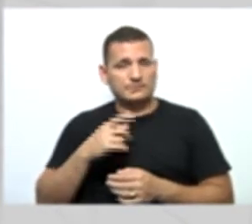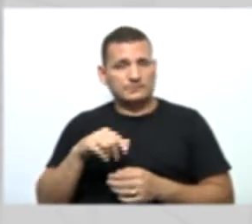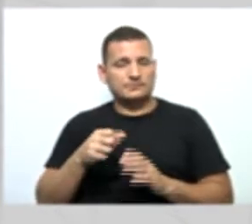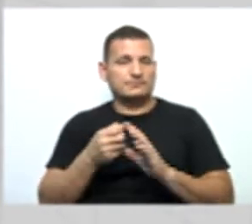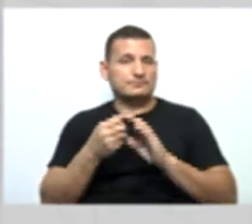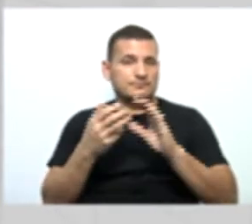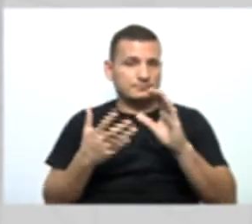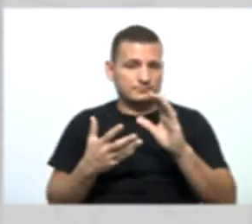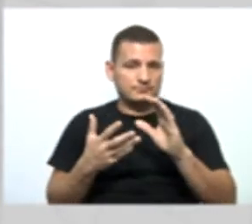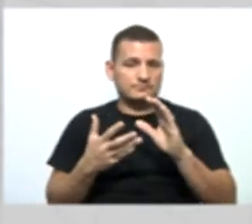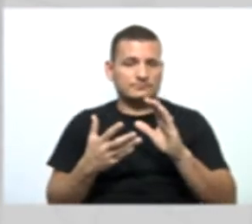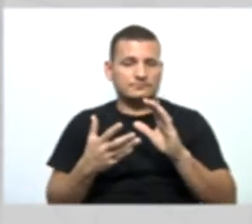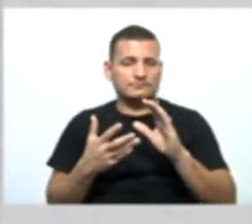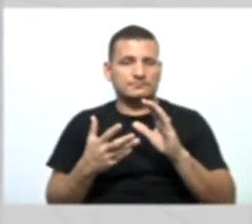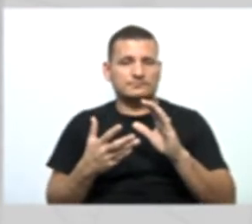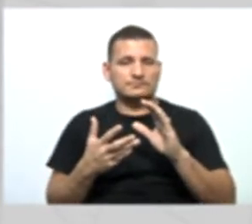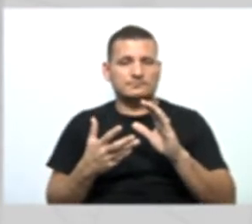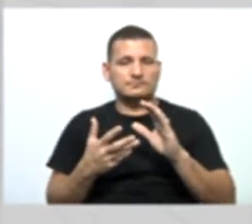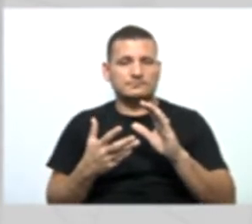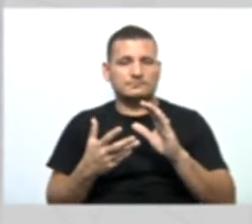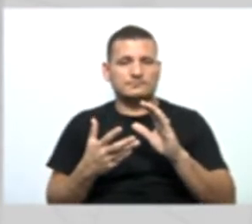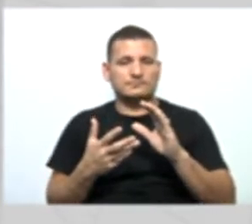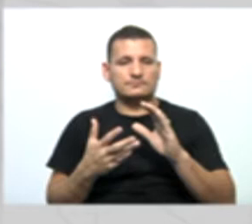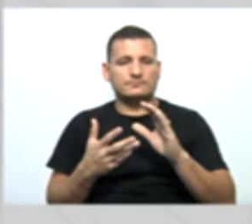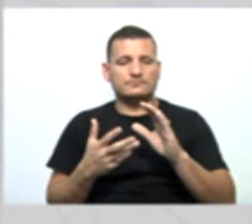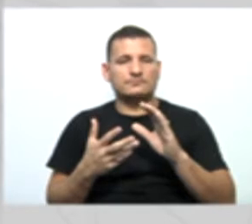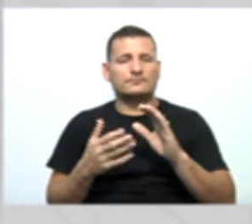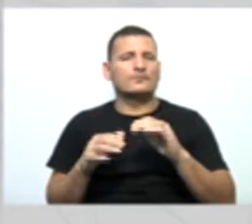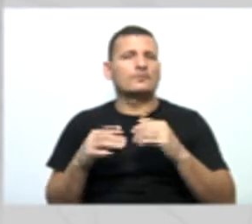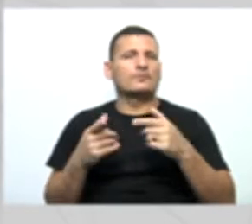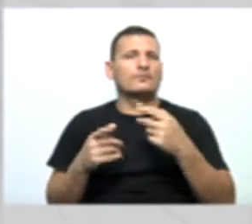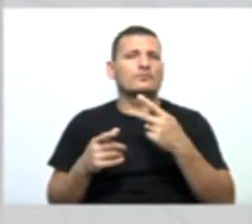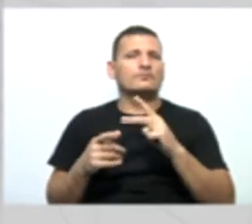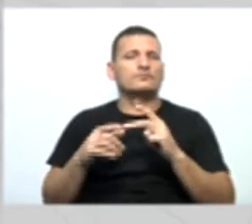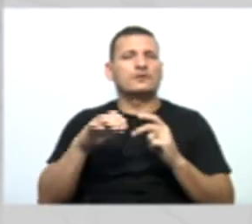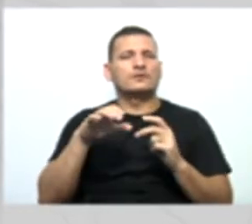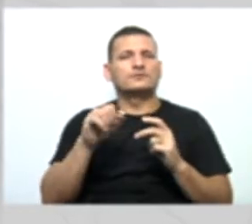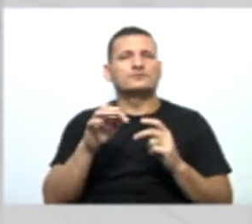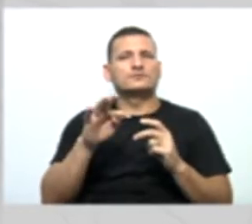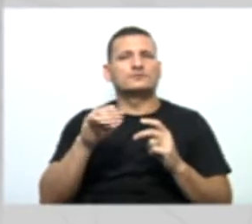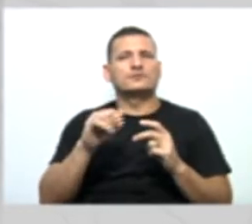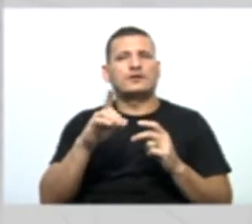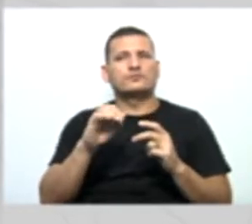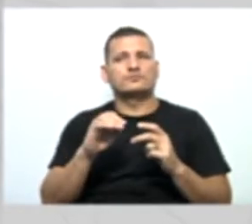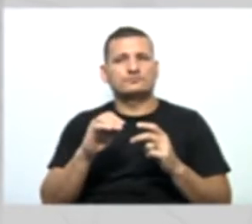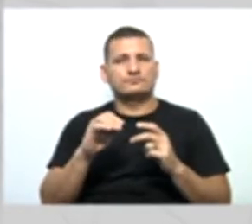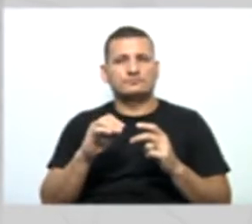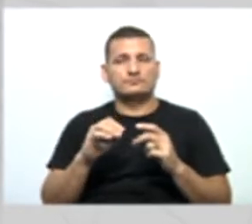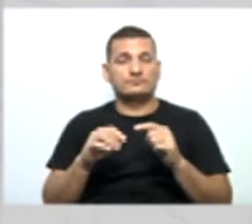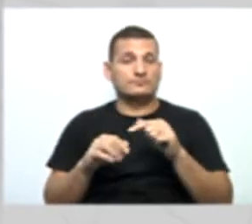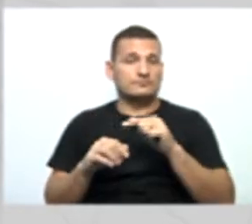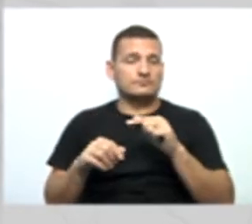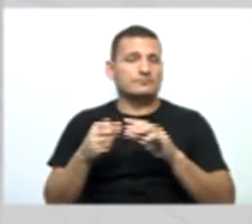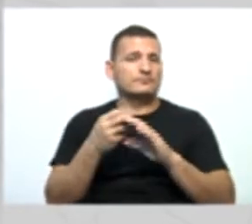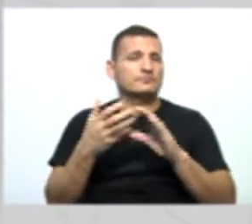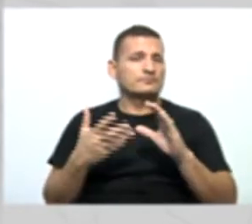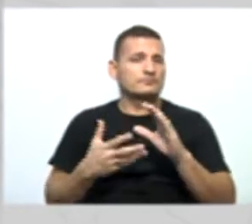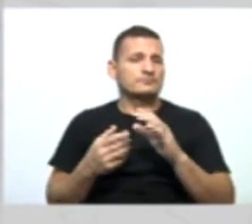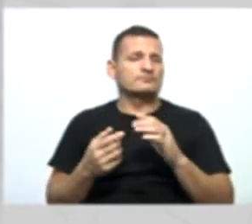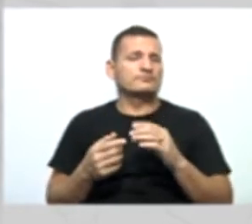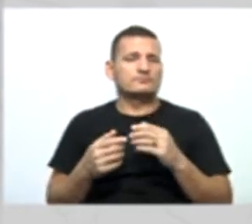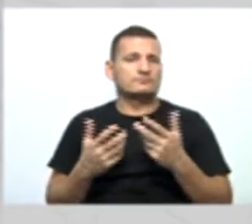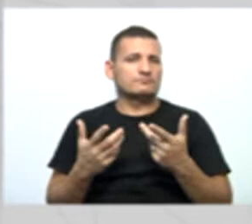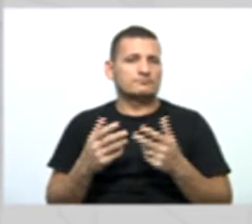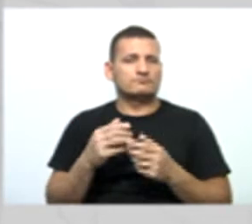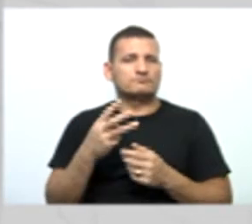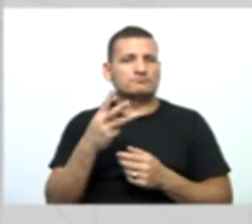propriedade, a característica desse nosso objeto camisa. Qual que seria o estado, ou seja, o valor dessa característica preço?